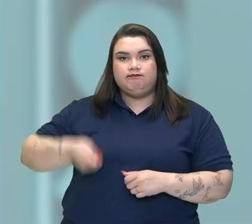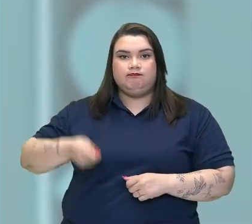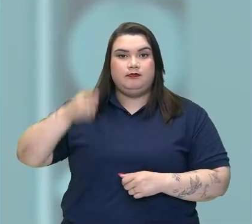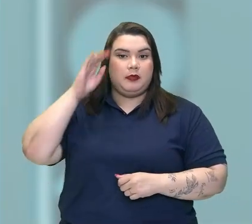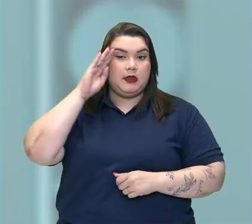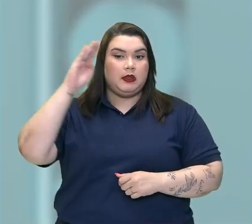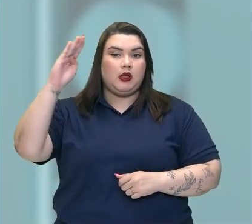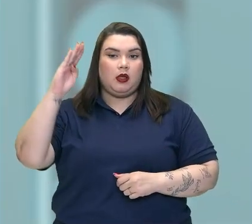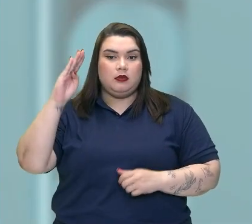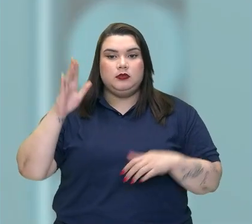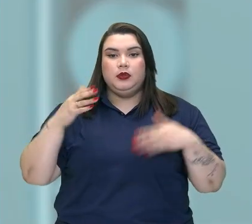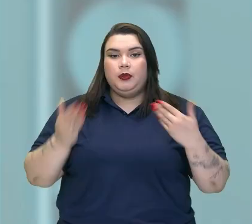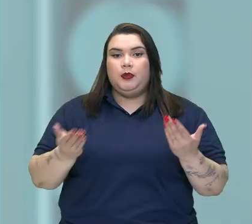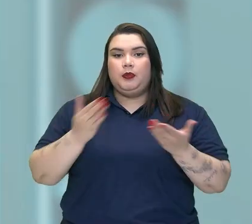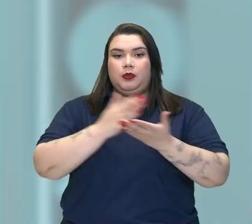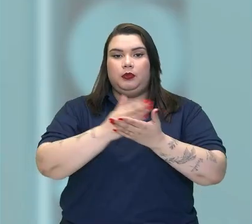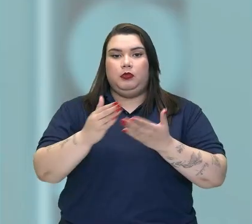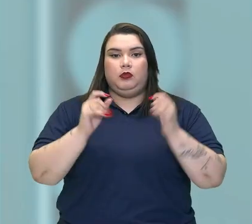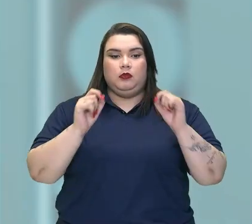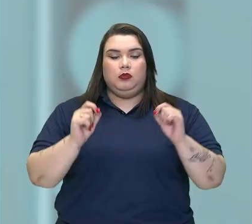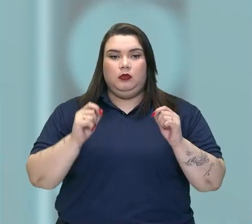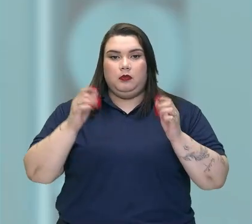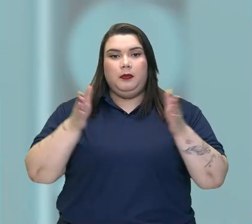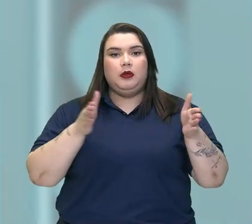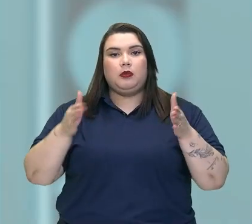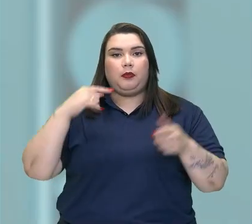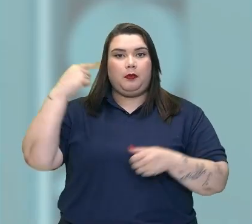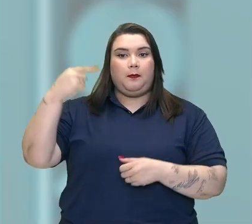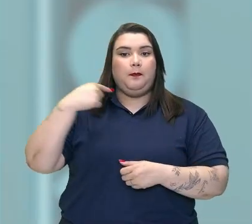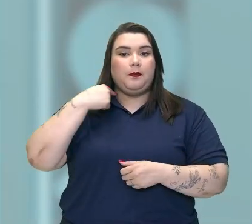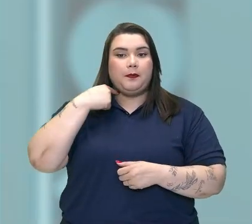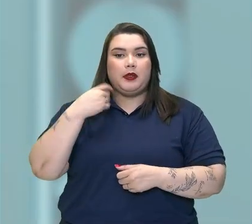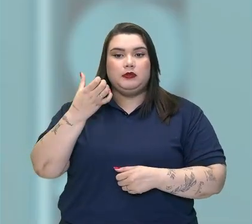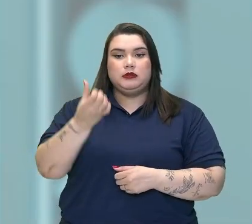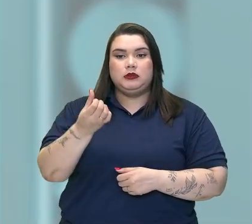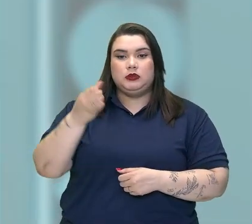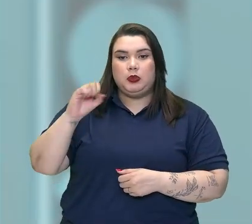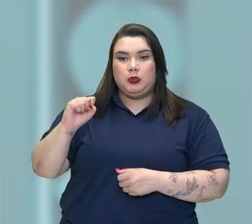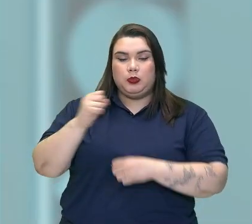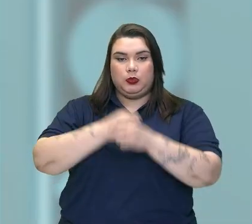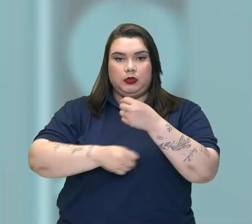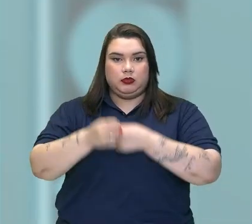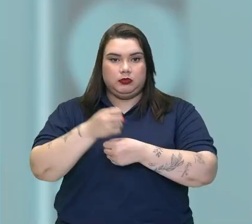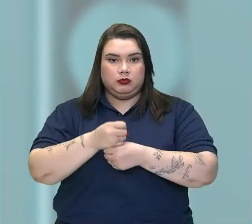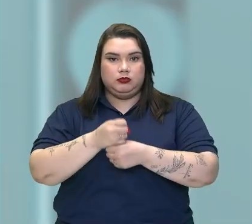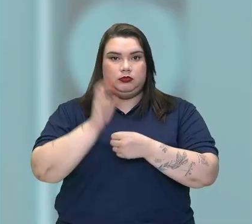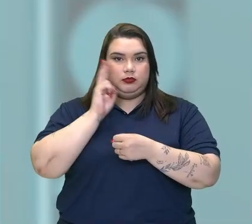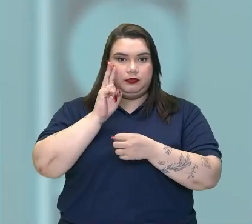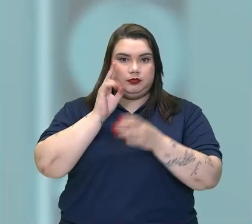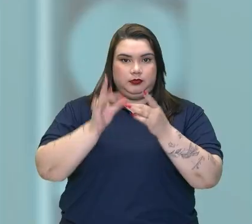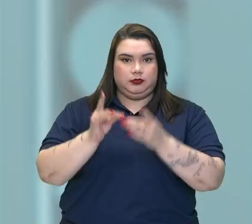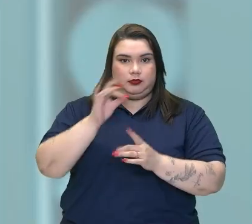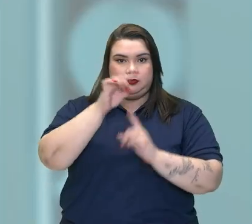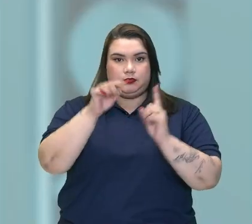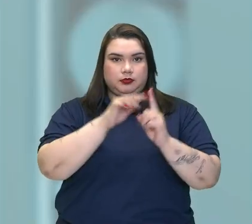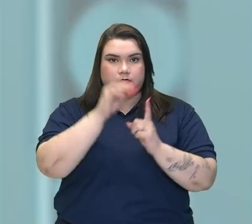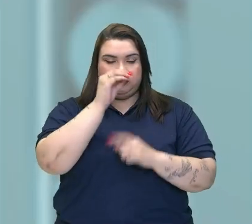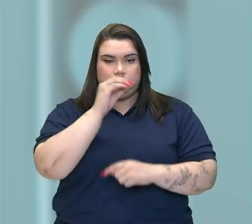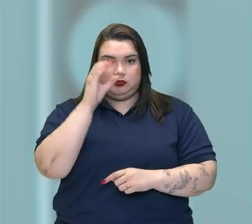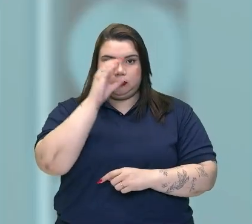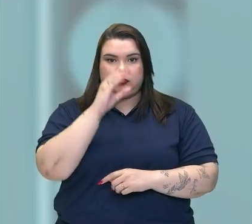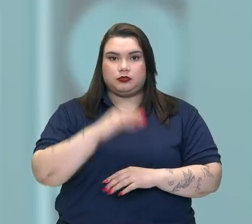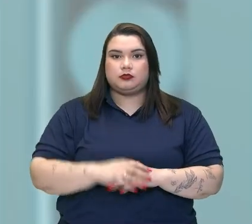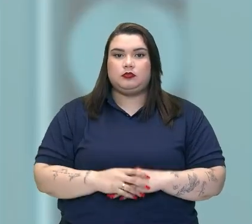militar. E aí entra a questão do maio de 68, não é? A gente viu lá no detalhamento e no objeto de conhecimento. O que acontece? Como